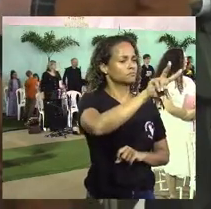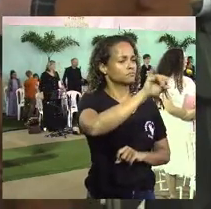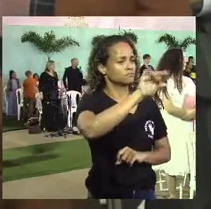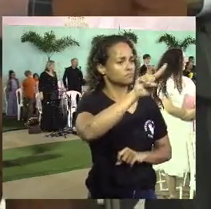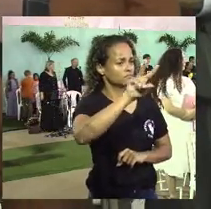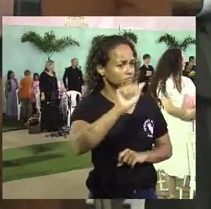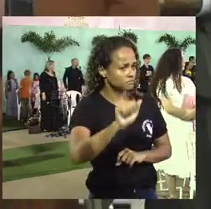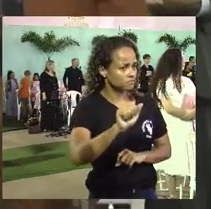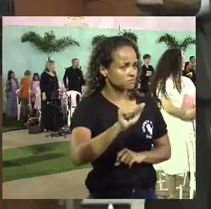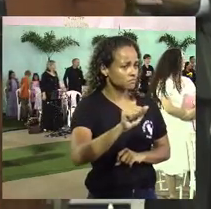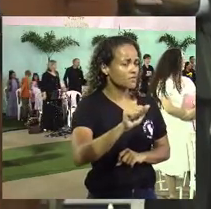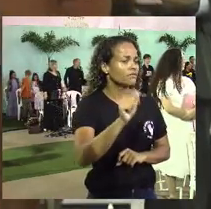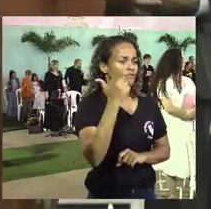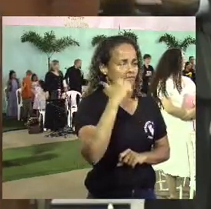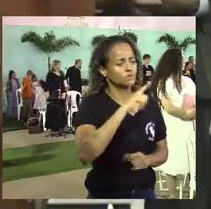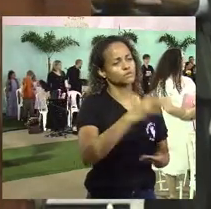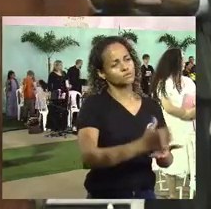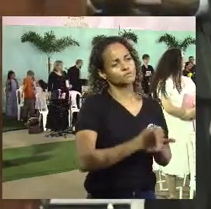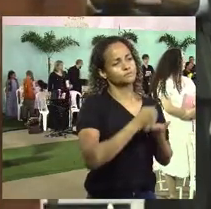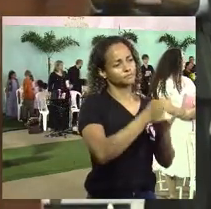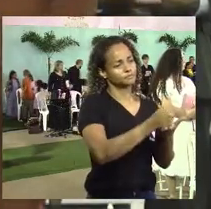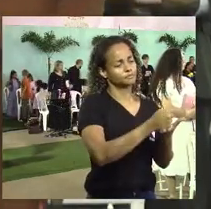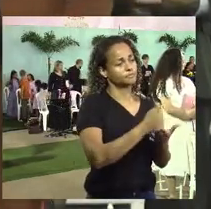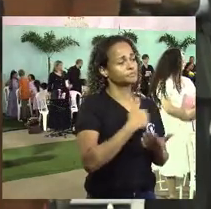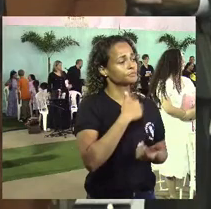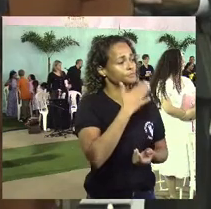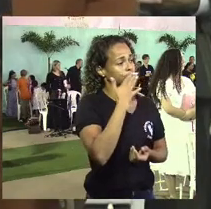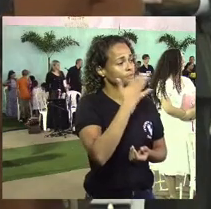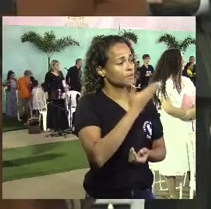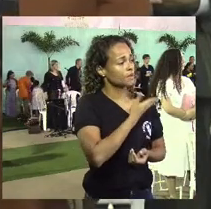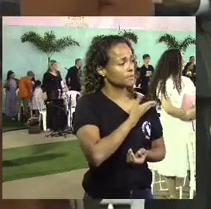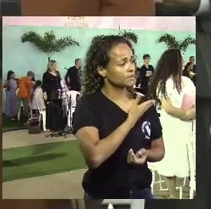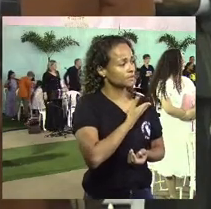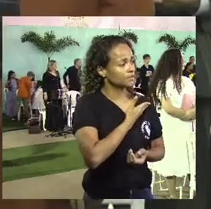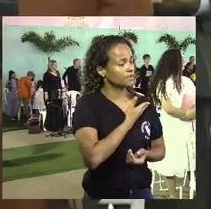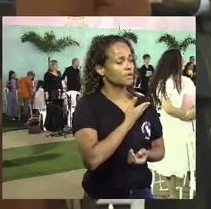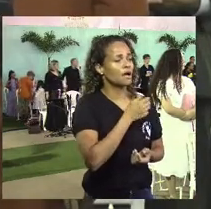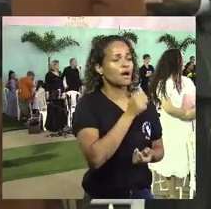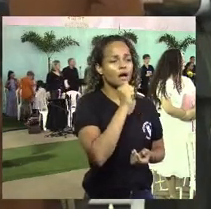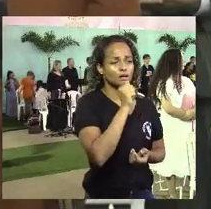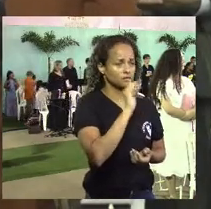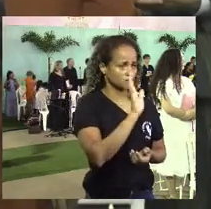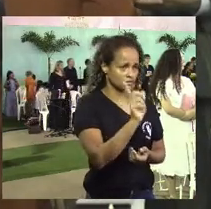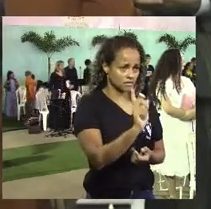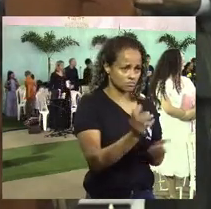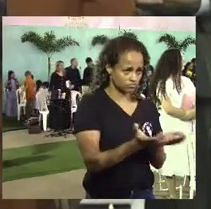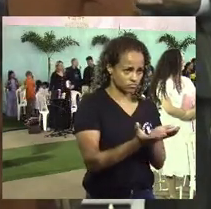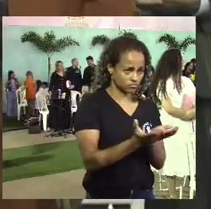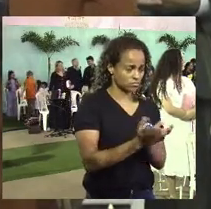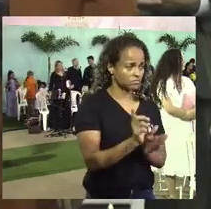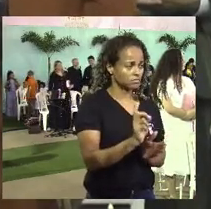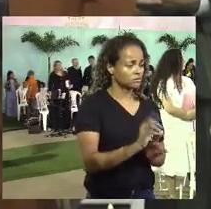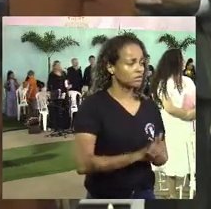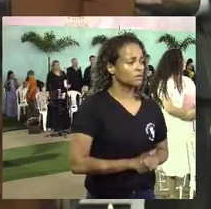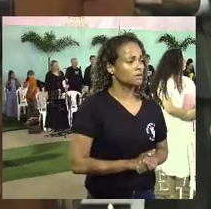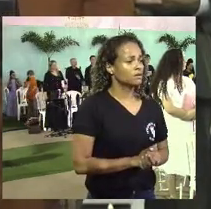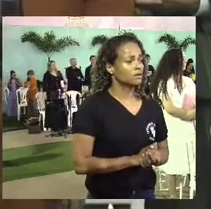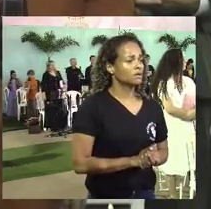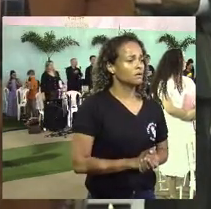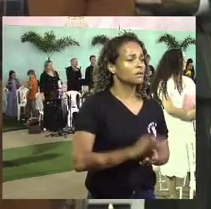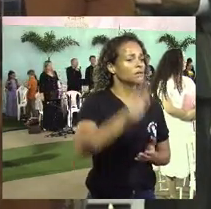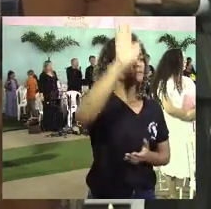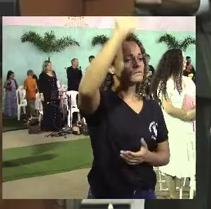uma vida de quem mais para resgatar você eu queria pedir aos nossos amigos que não são evangélicos afastado da igreja por favor